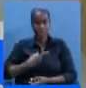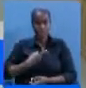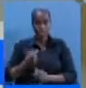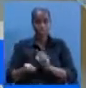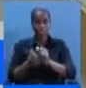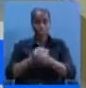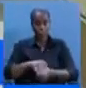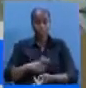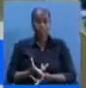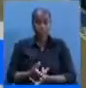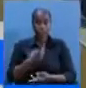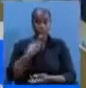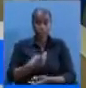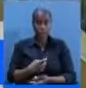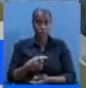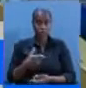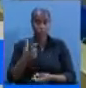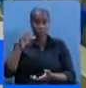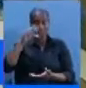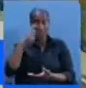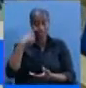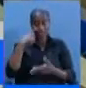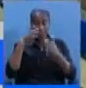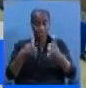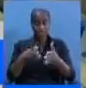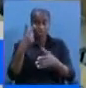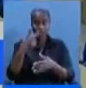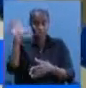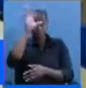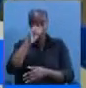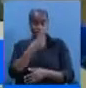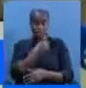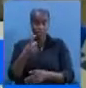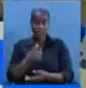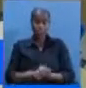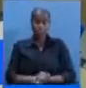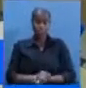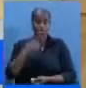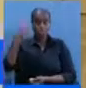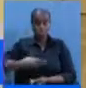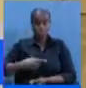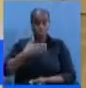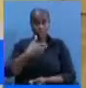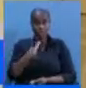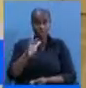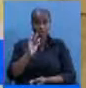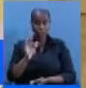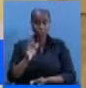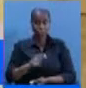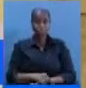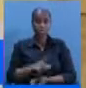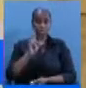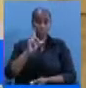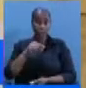reformulados as perguntas que irão concentrar 100 dois ministros de cada vez o próprio 114 também